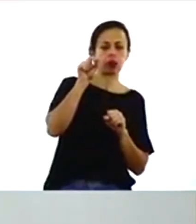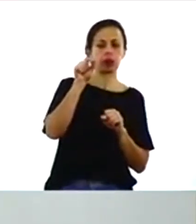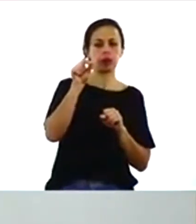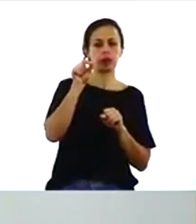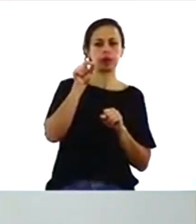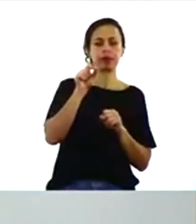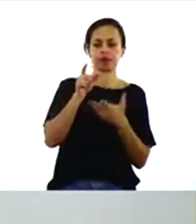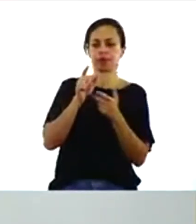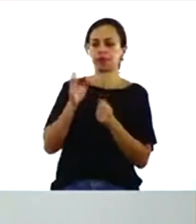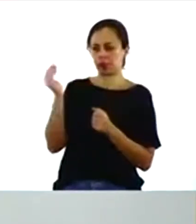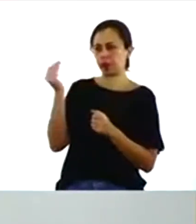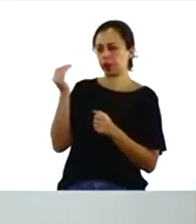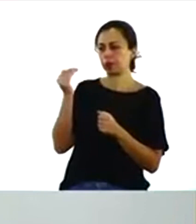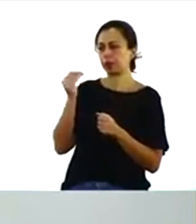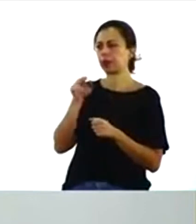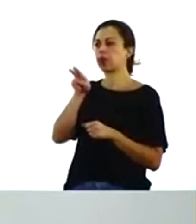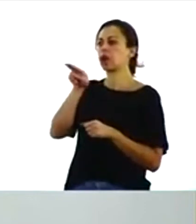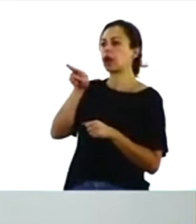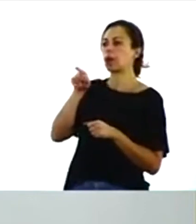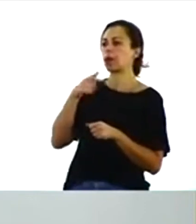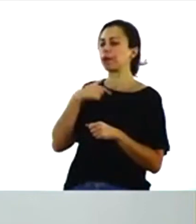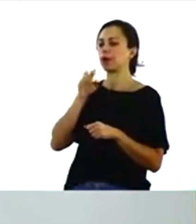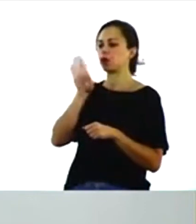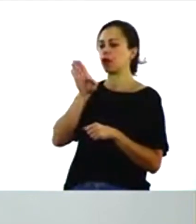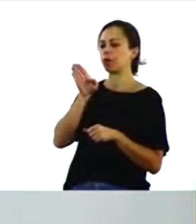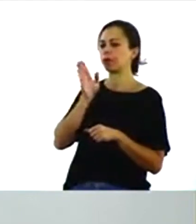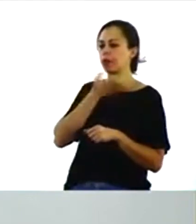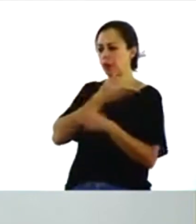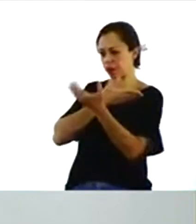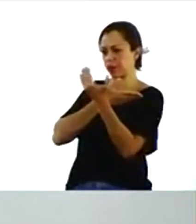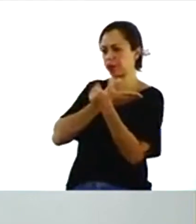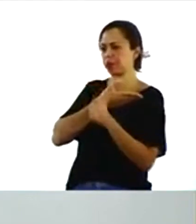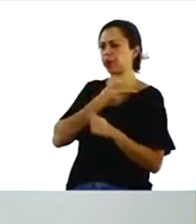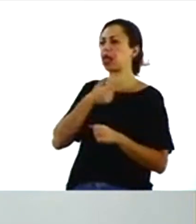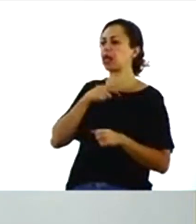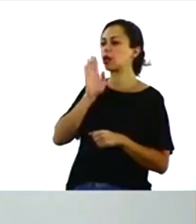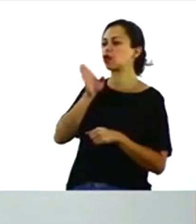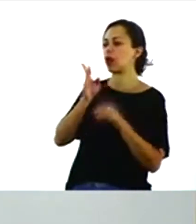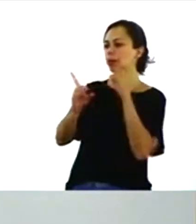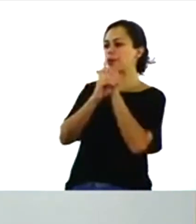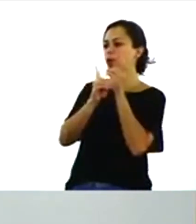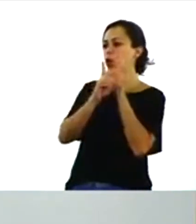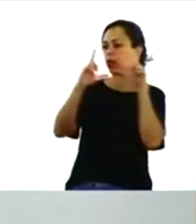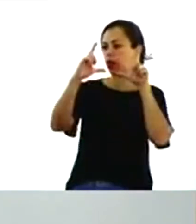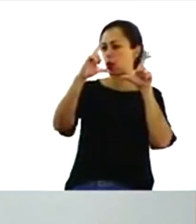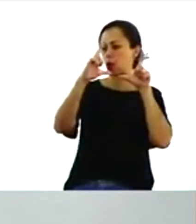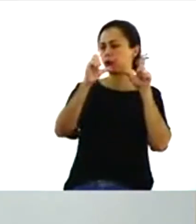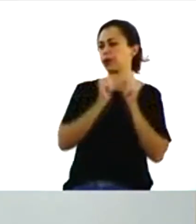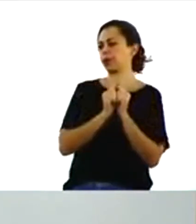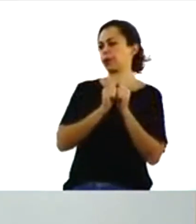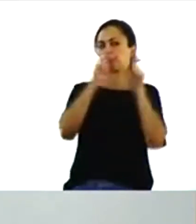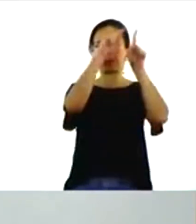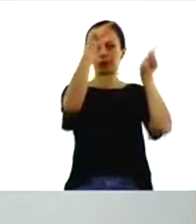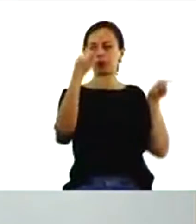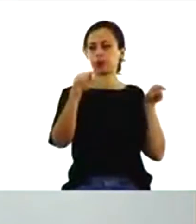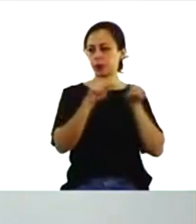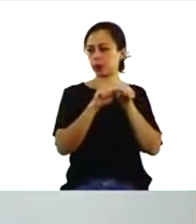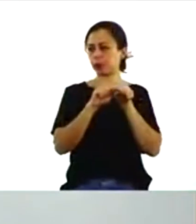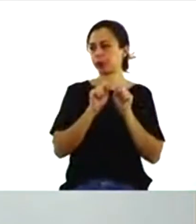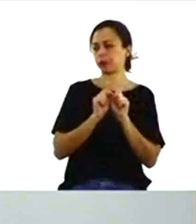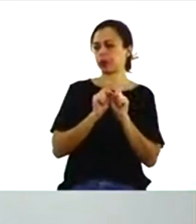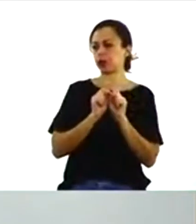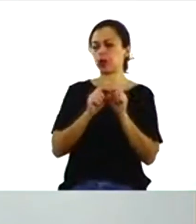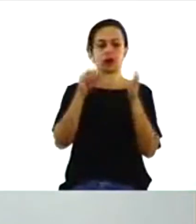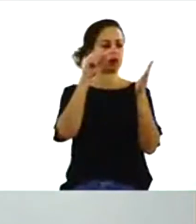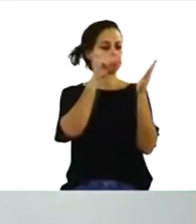É a informação que eu tive segura. Mas como? É isso, chefe. Tá certo, mas